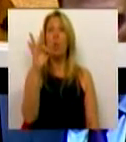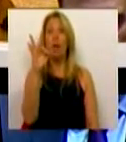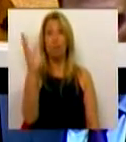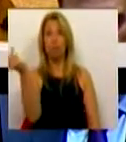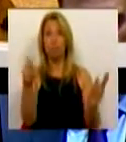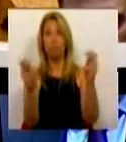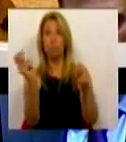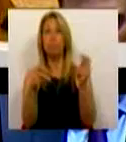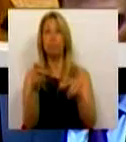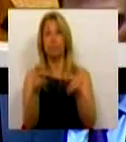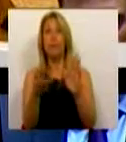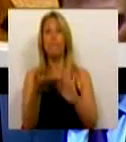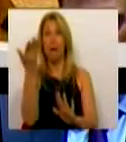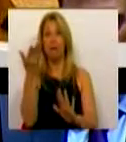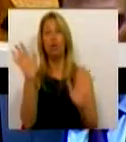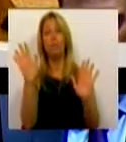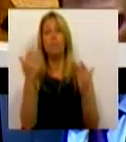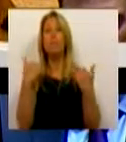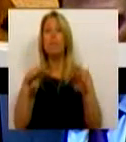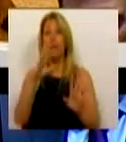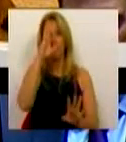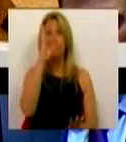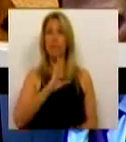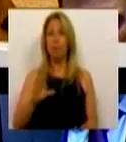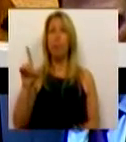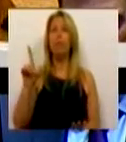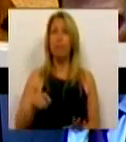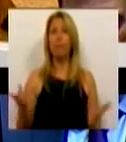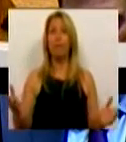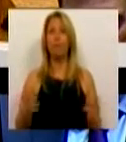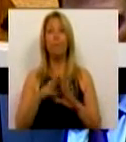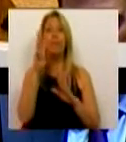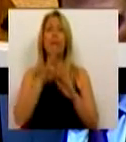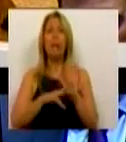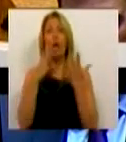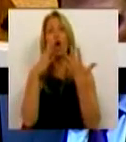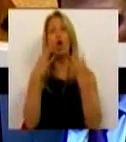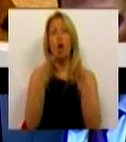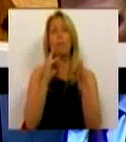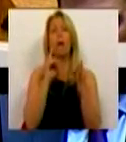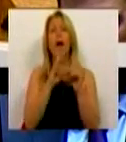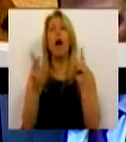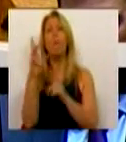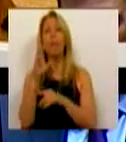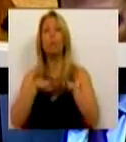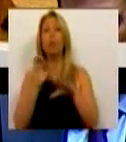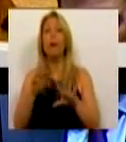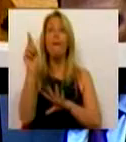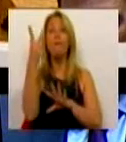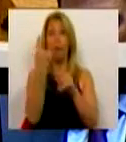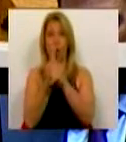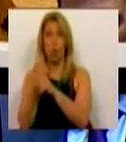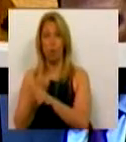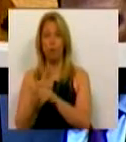ocorrências, mas também sabemos que, em regra, estes aumentos se devem a dois motivos. Por um lado, uma